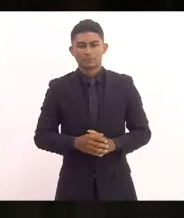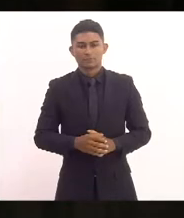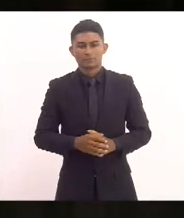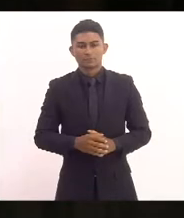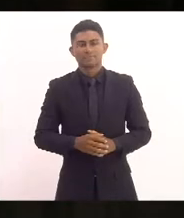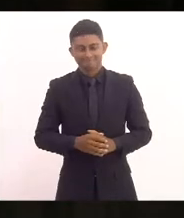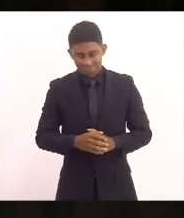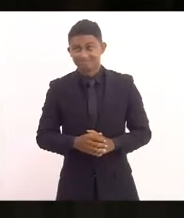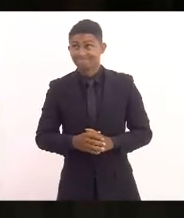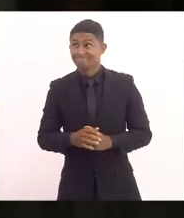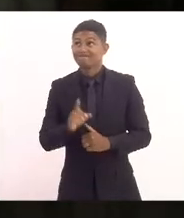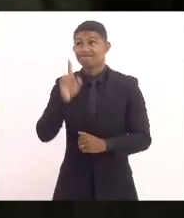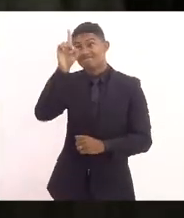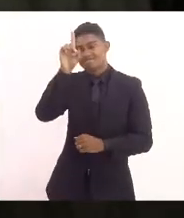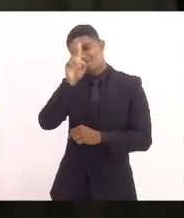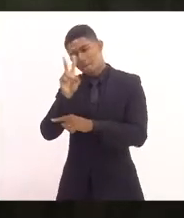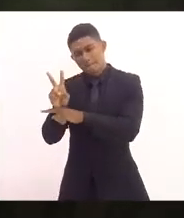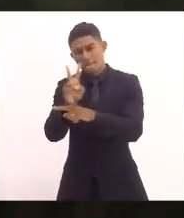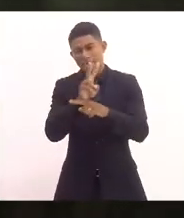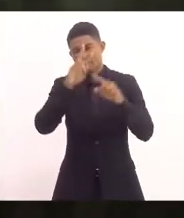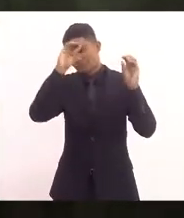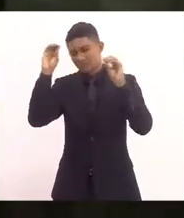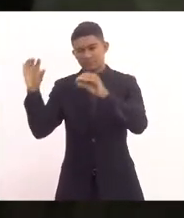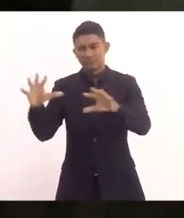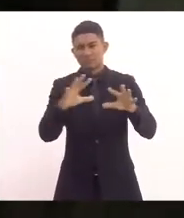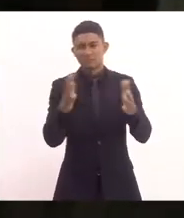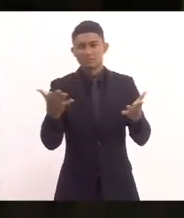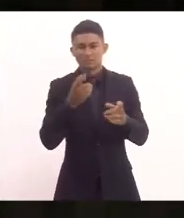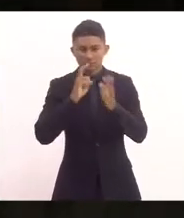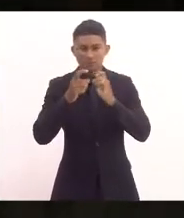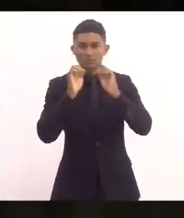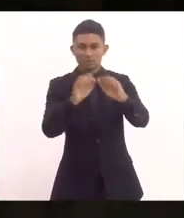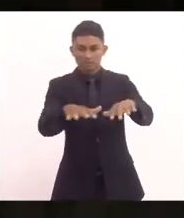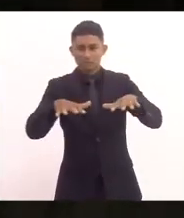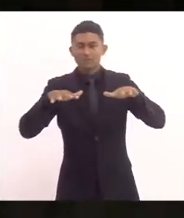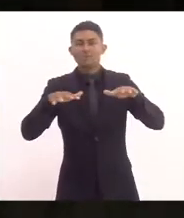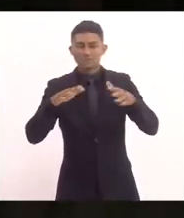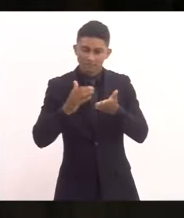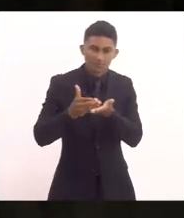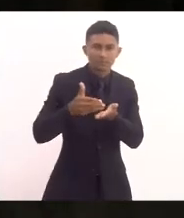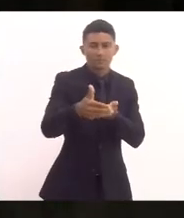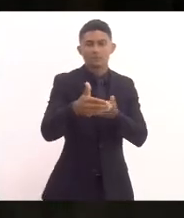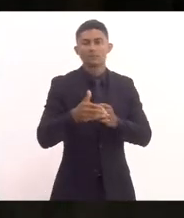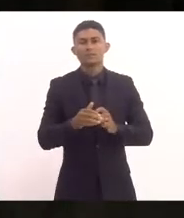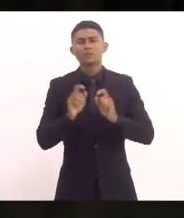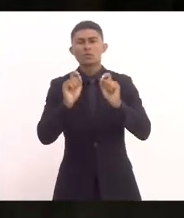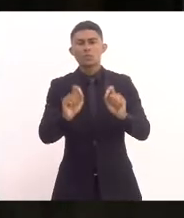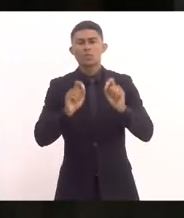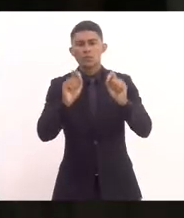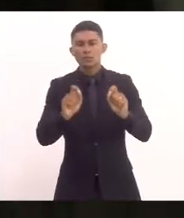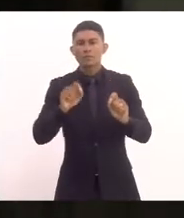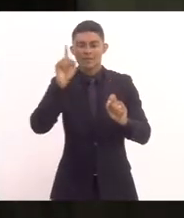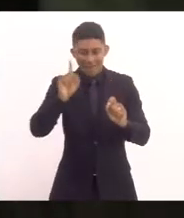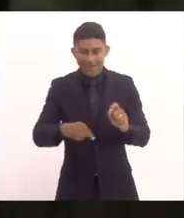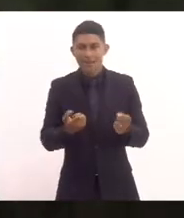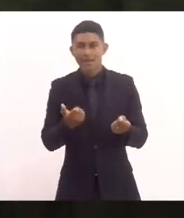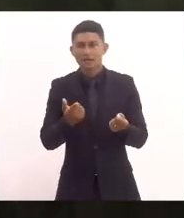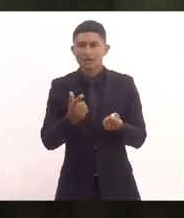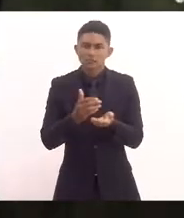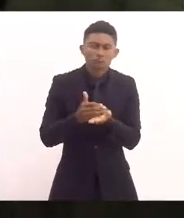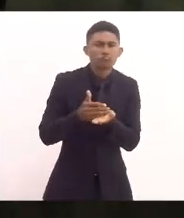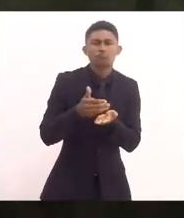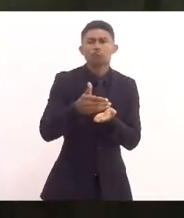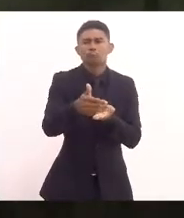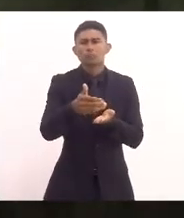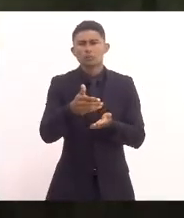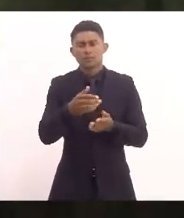Sob a proteção de Deus, eu declaro aberta esta sessão solene de abertura da